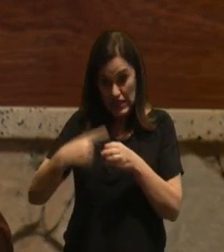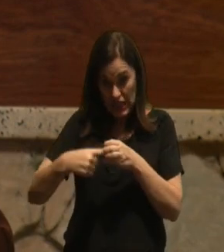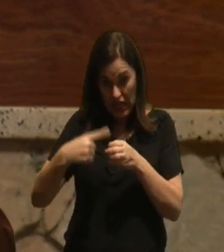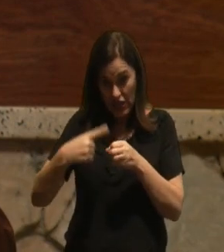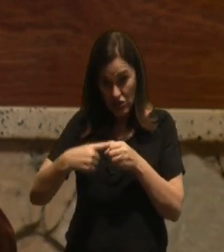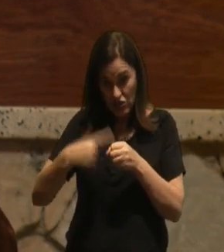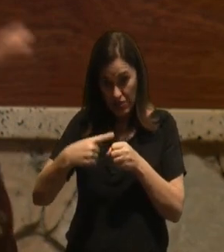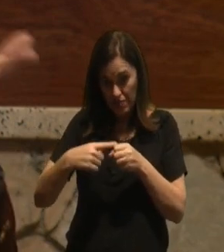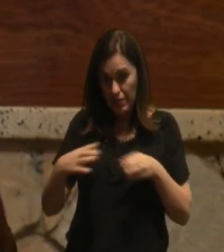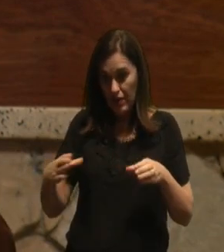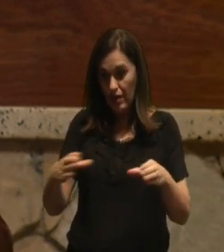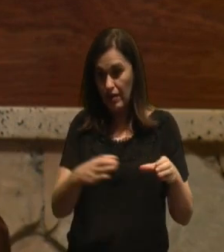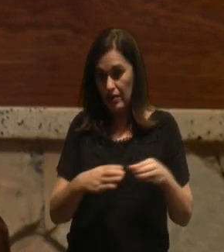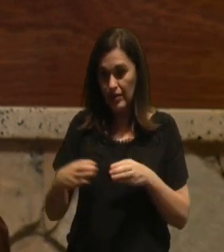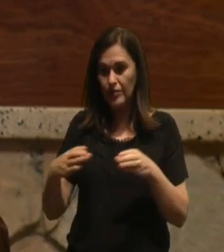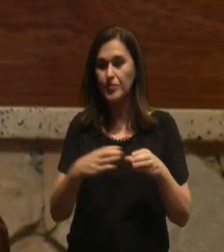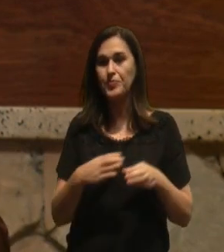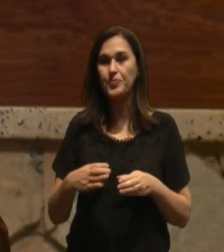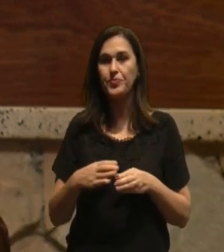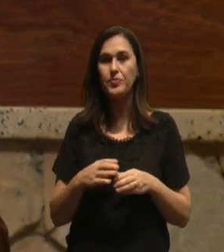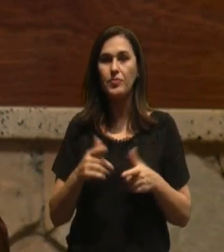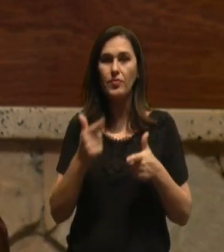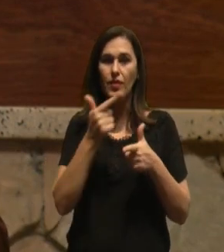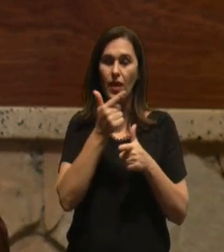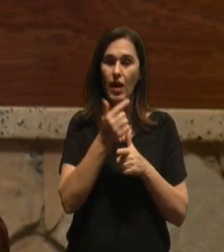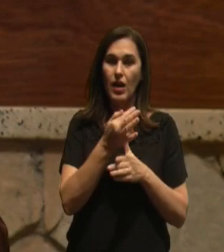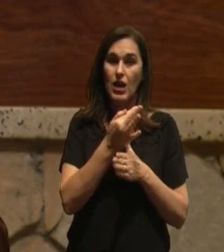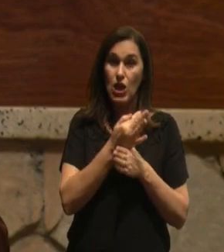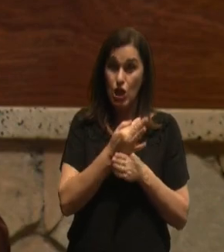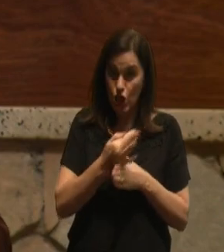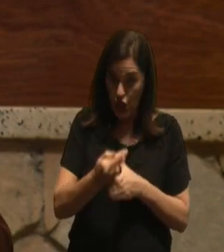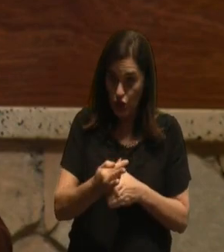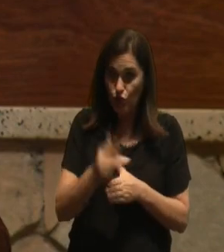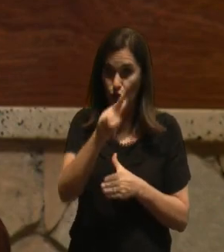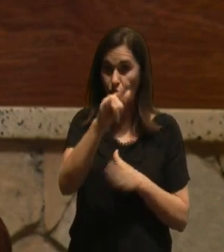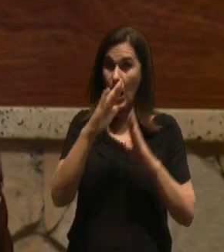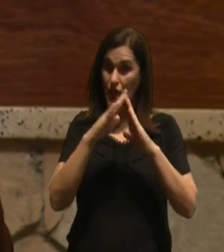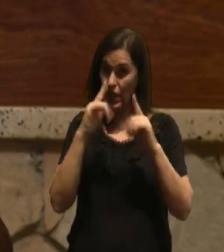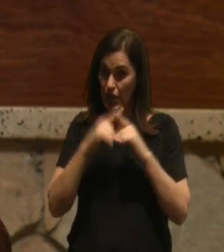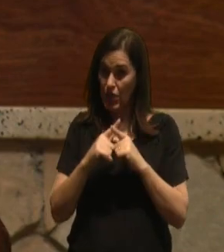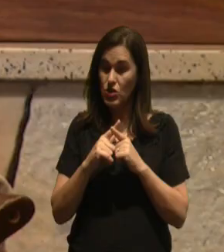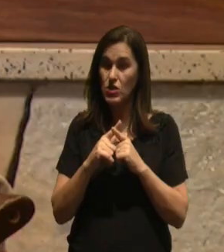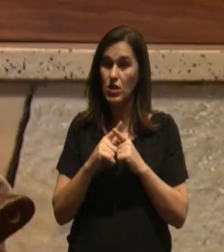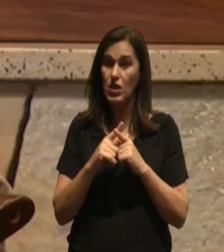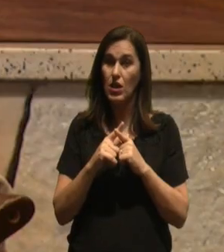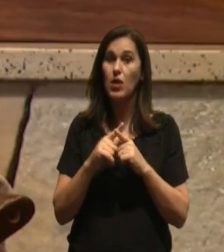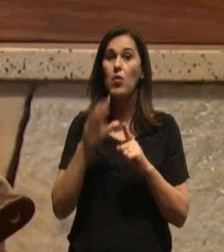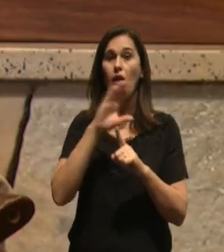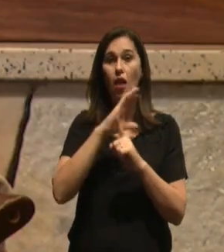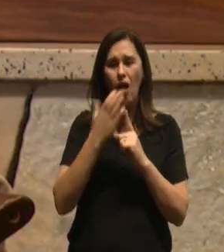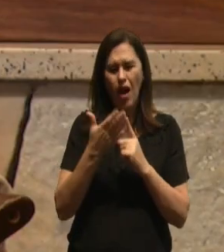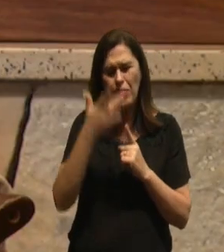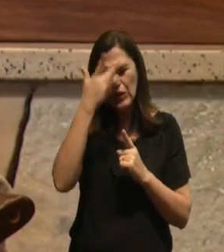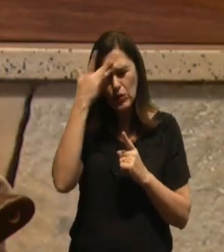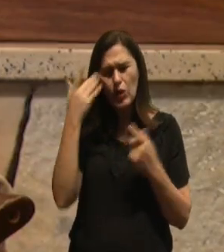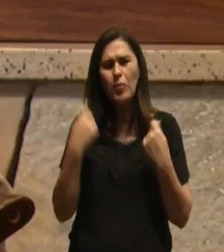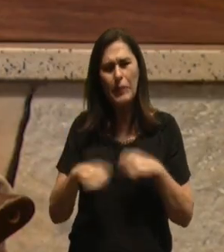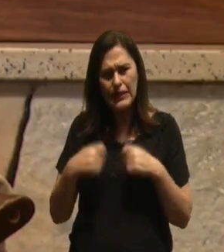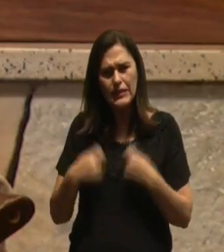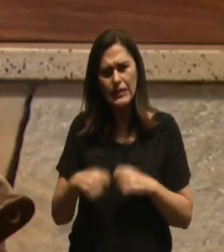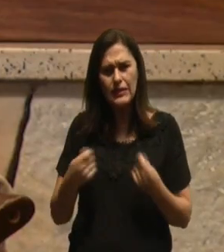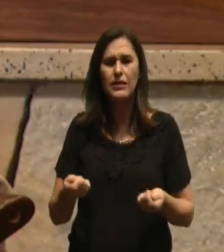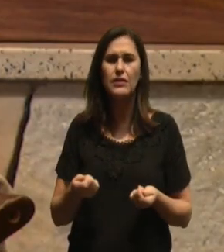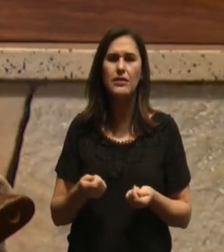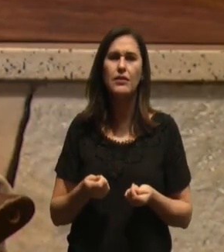também, ao Riacho Fundo, a nossa congregação de lá, que lá há comunidades carentes, como o Monjolo. Então,